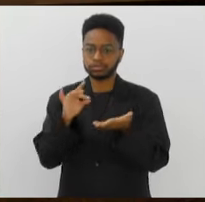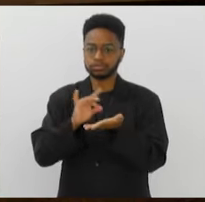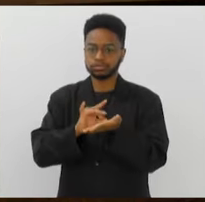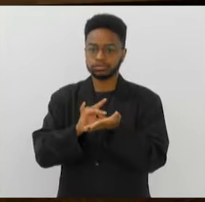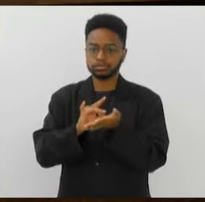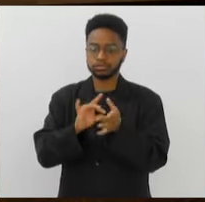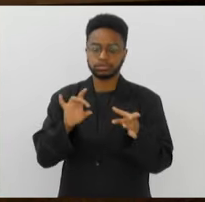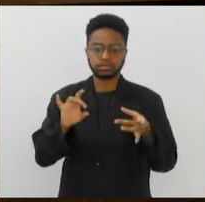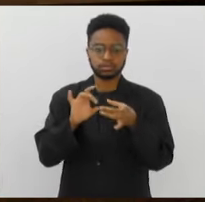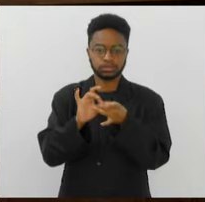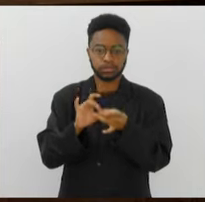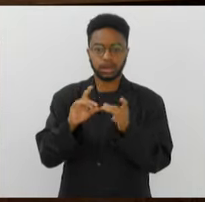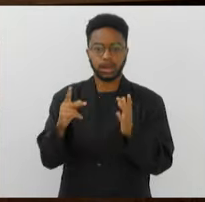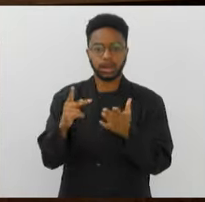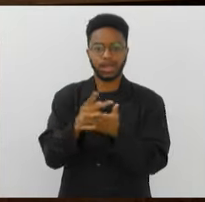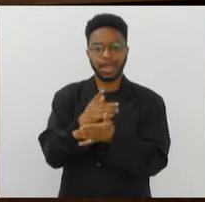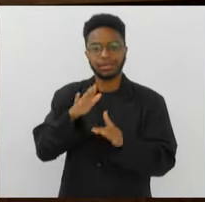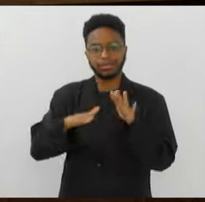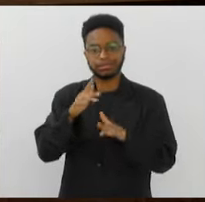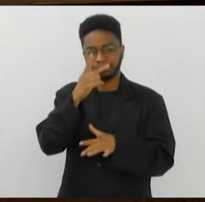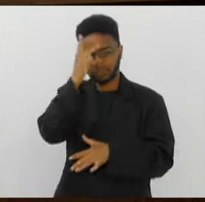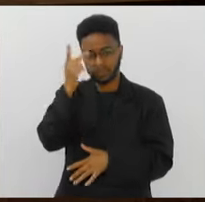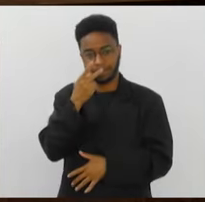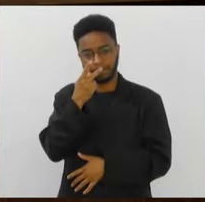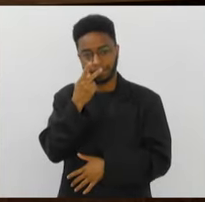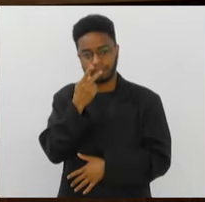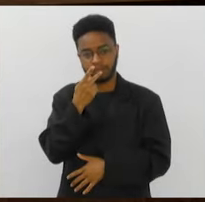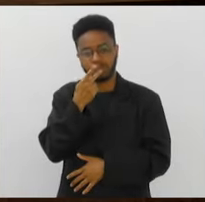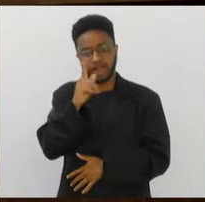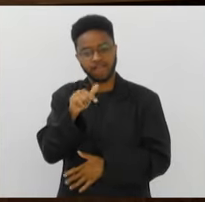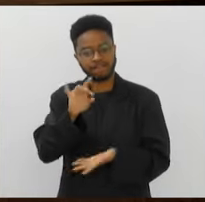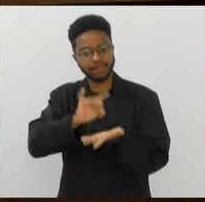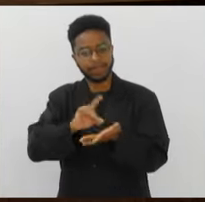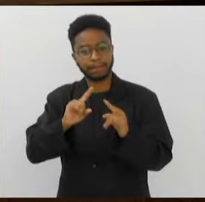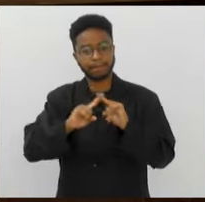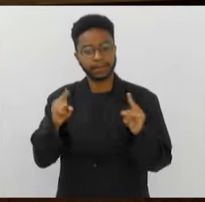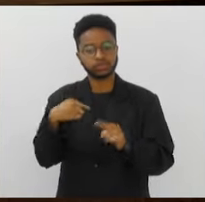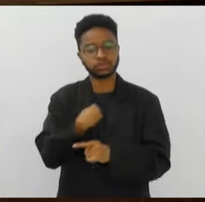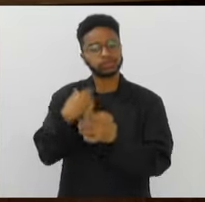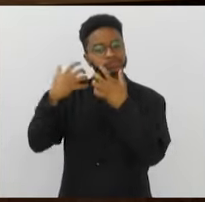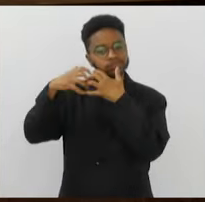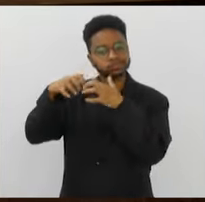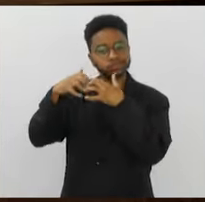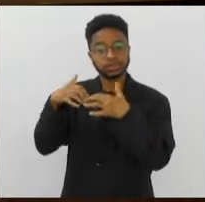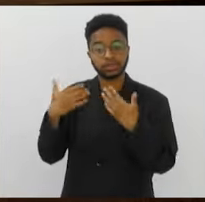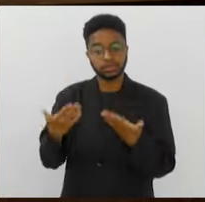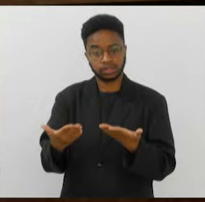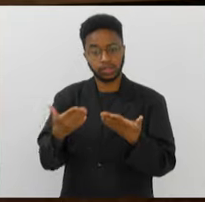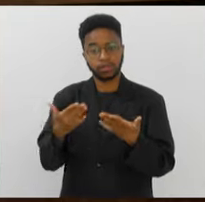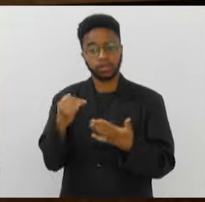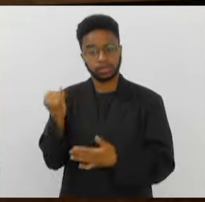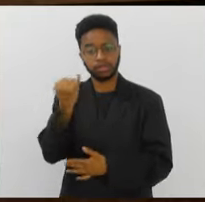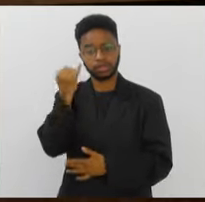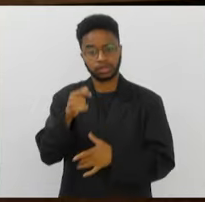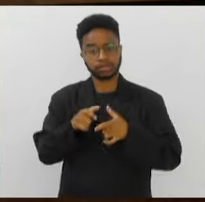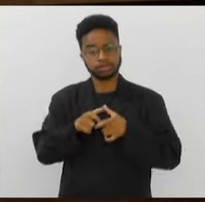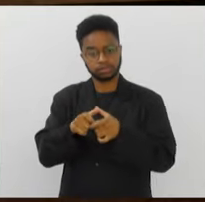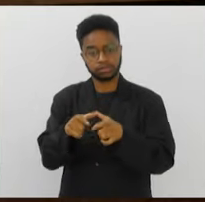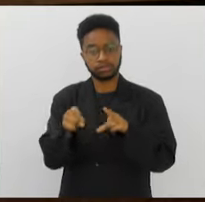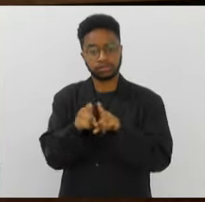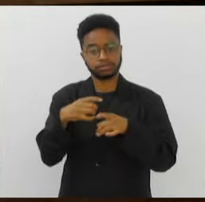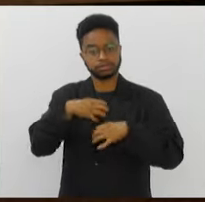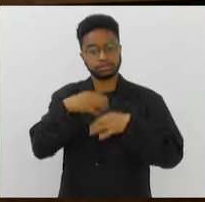tratados comumente como verdade, mas ele tem nos levado a refletir. Então, é meritória a medalha. Fica aqui as